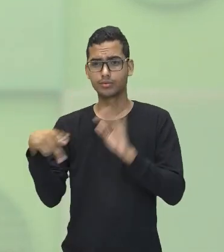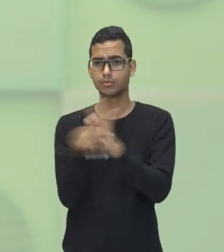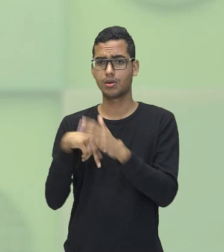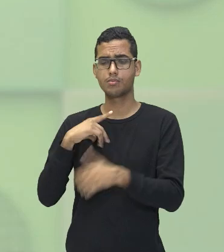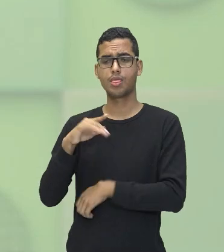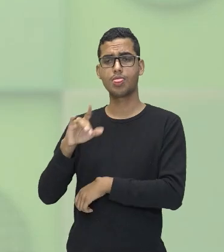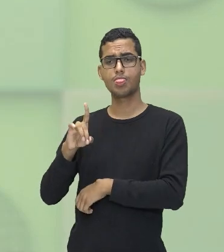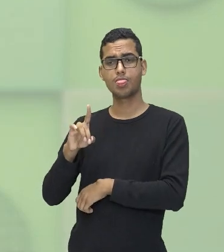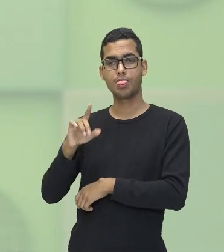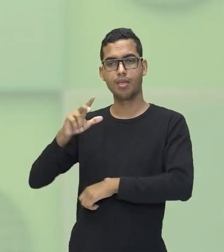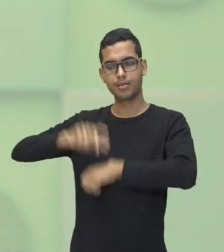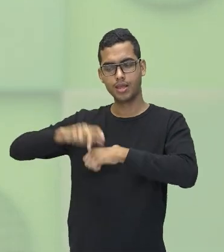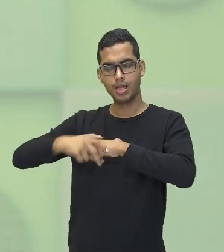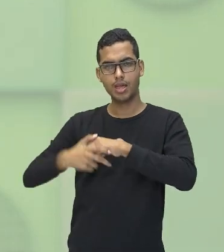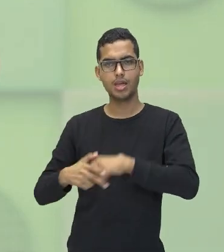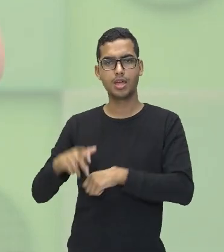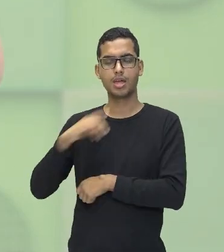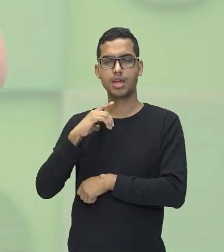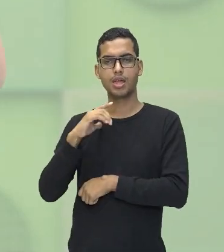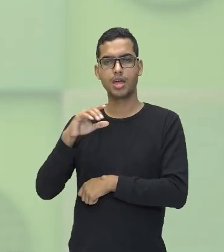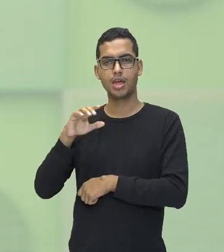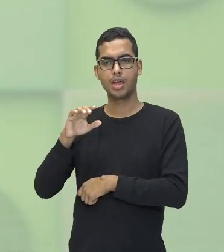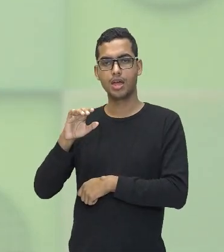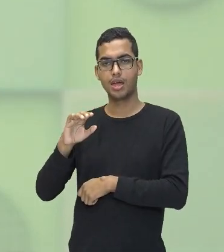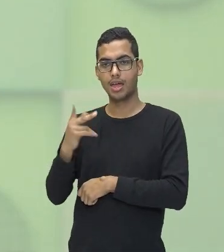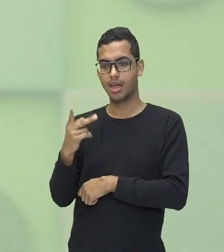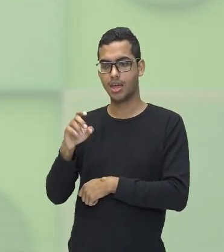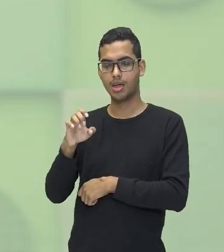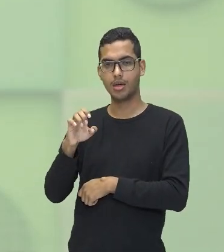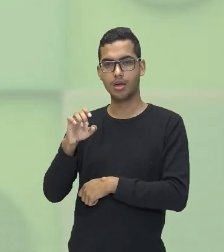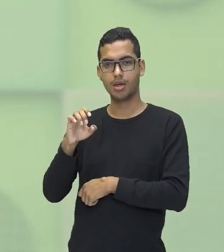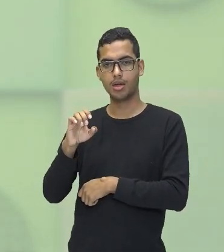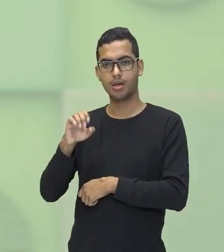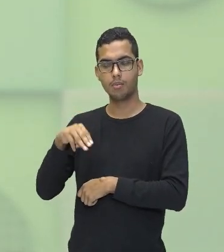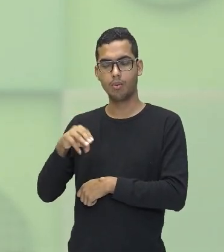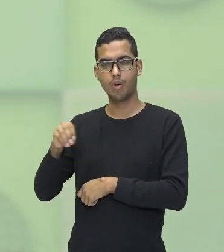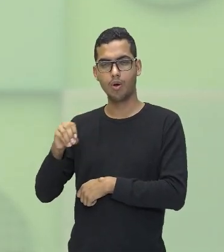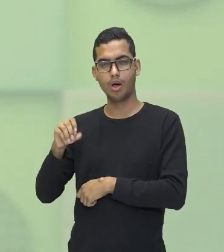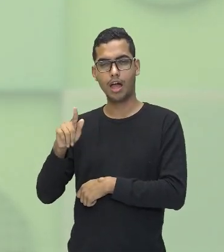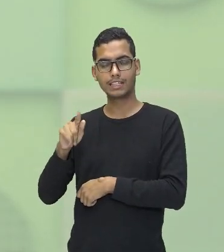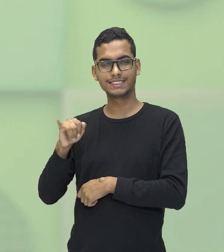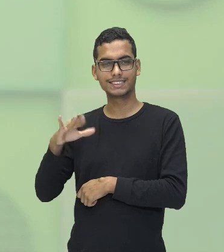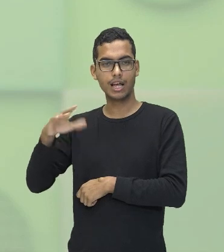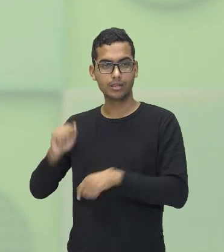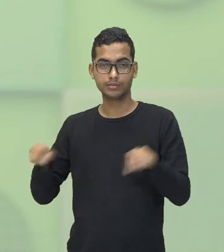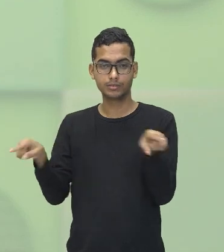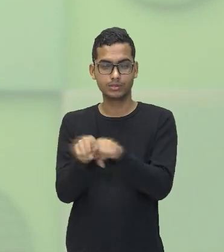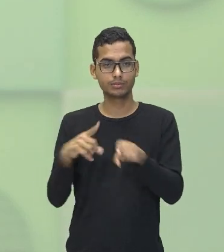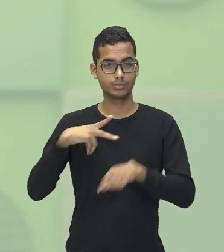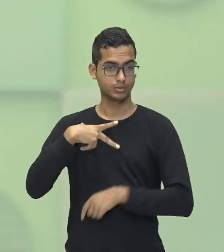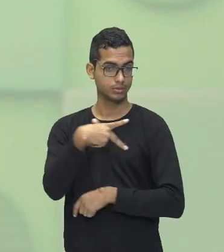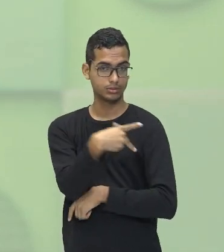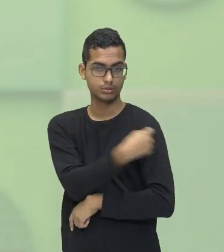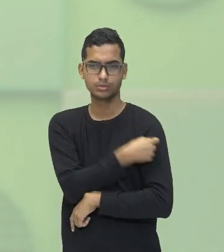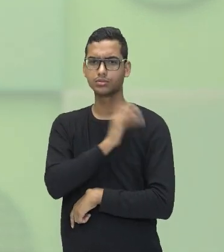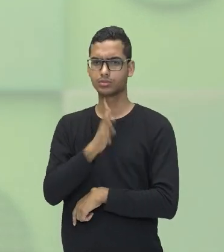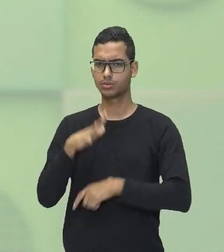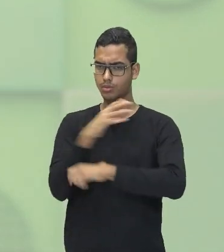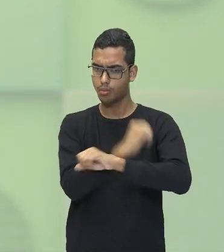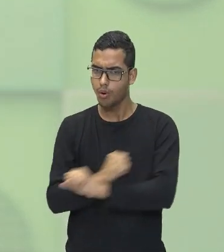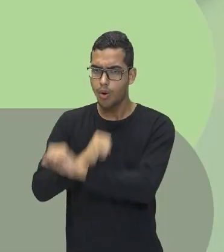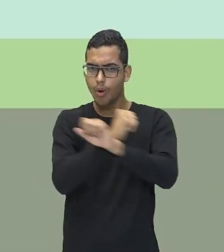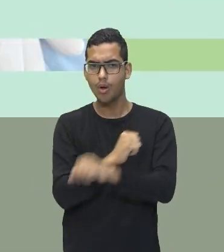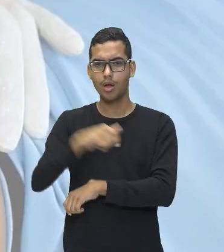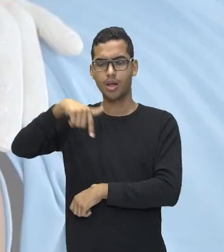pode levar à morte. Hoje já tem a vacina chamada Qdenga, que ela já é aplicada nos postos de saúde